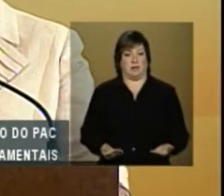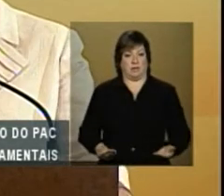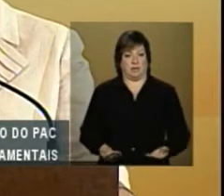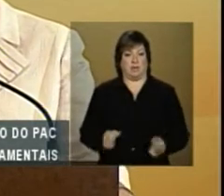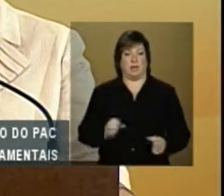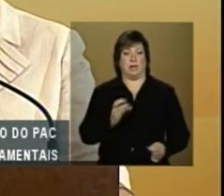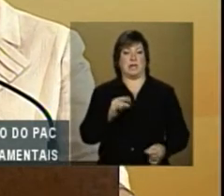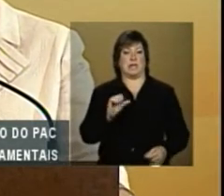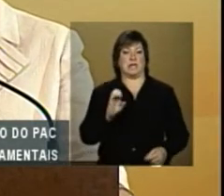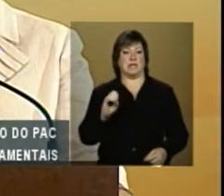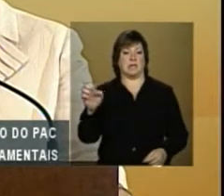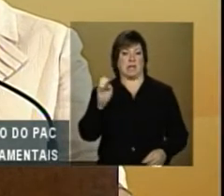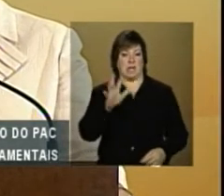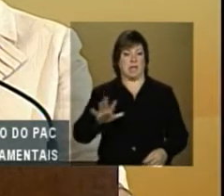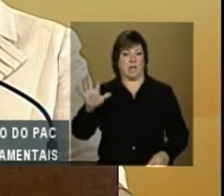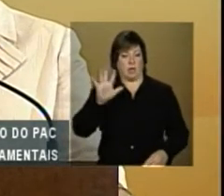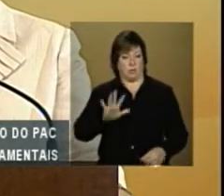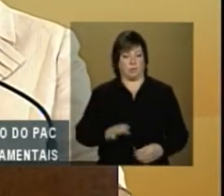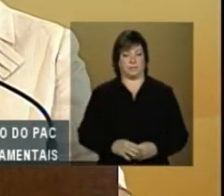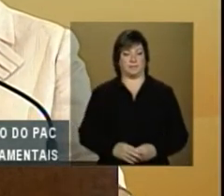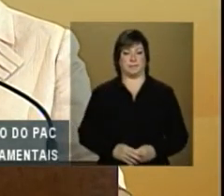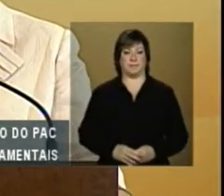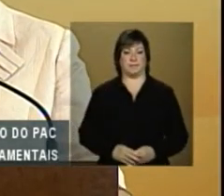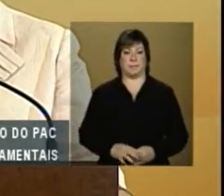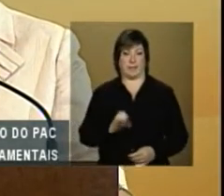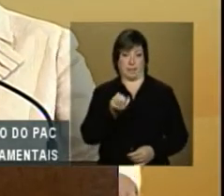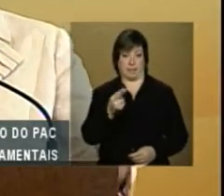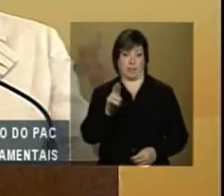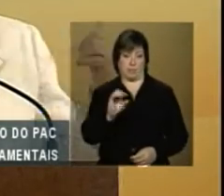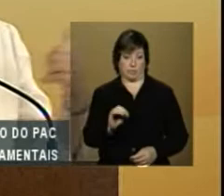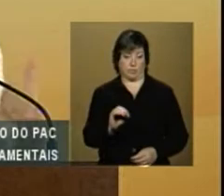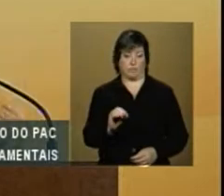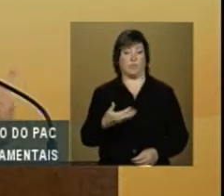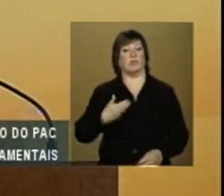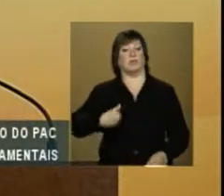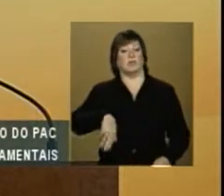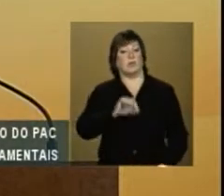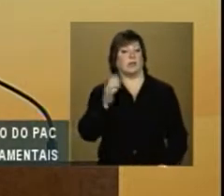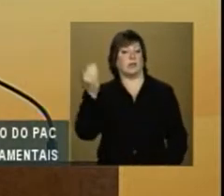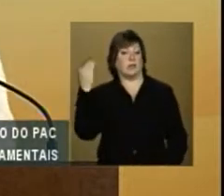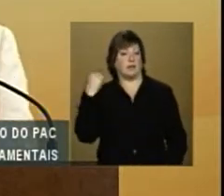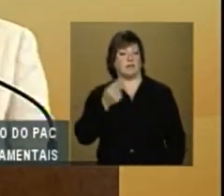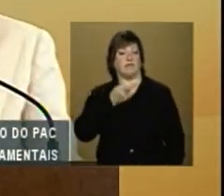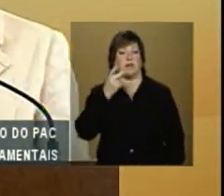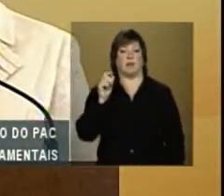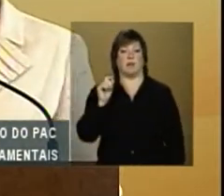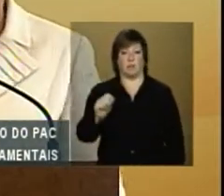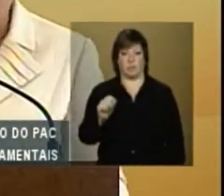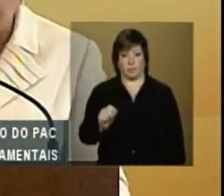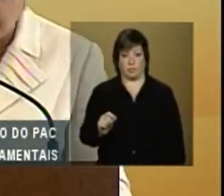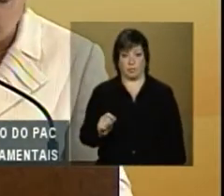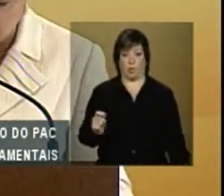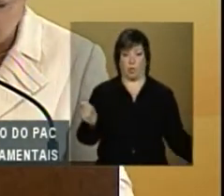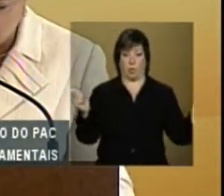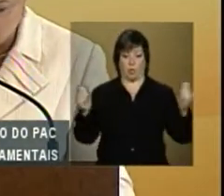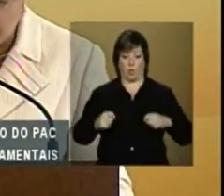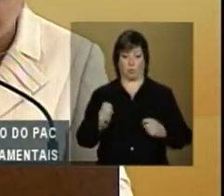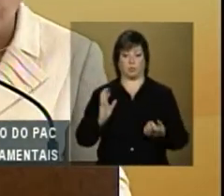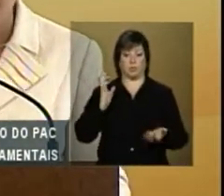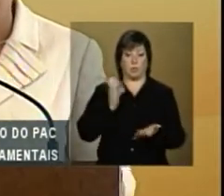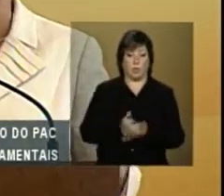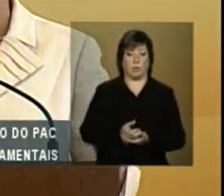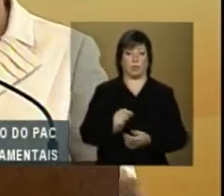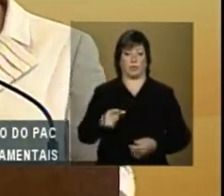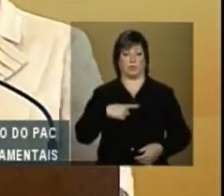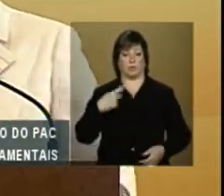a crise do euro. Nós, naquela época, afirmamos que o poder de compra do Estado brasileiro seria um dos